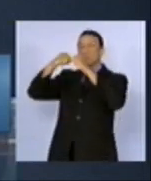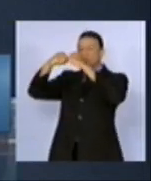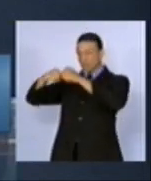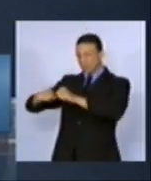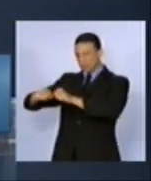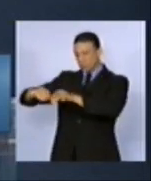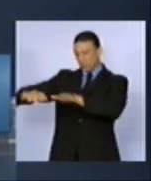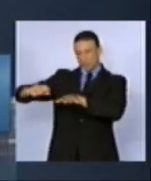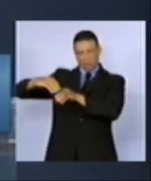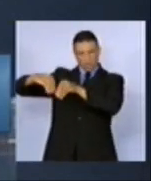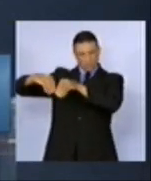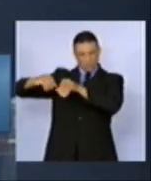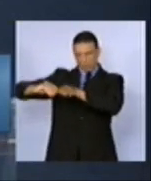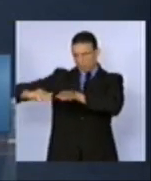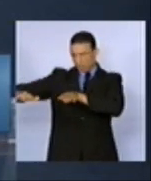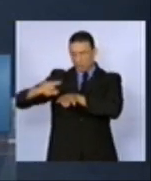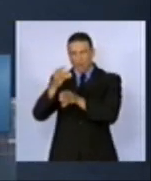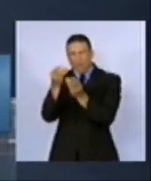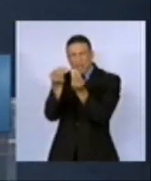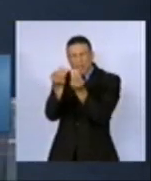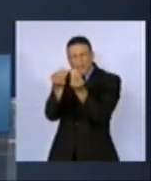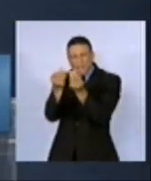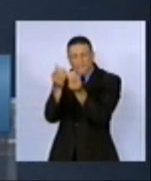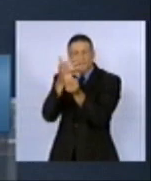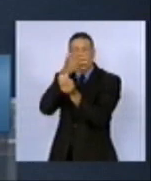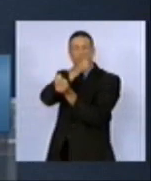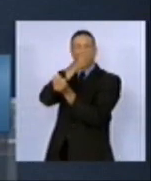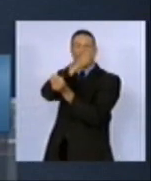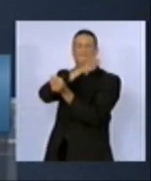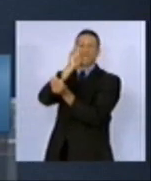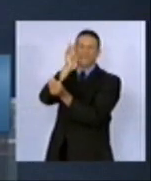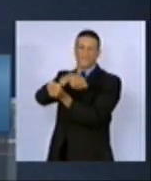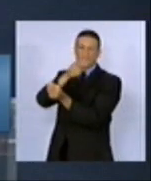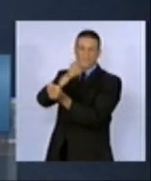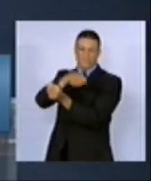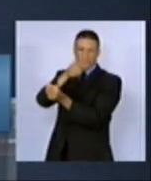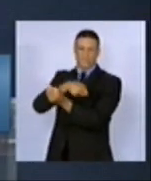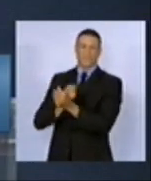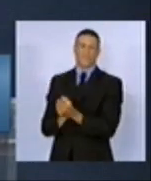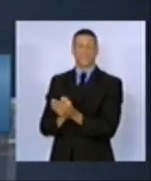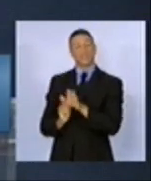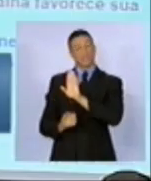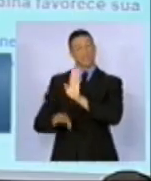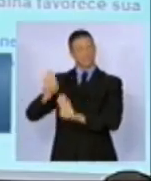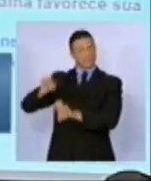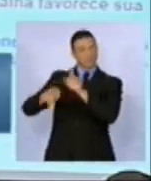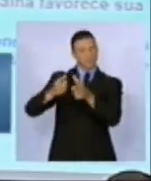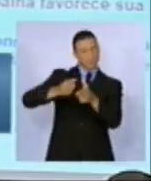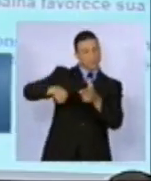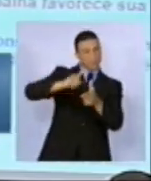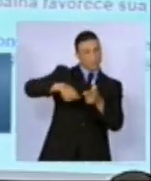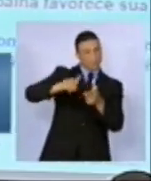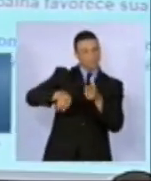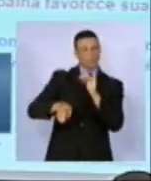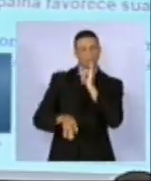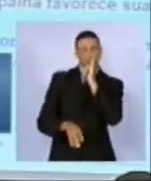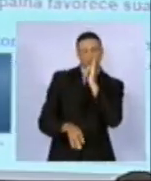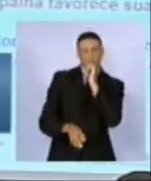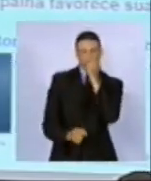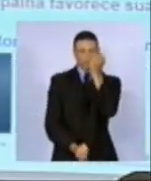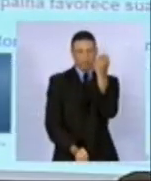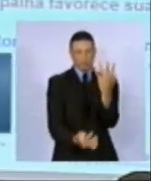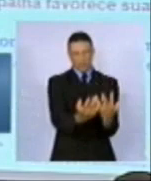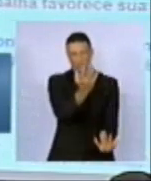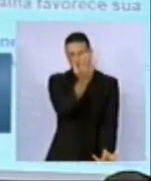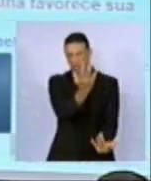solo ah em regiões onde cigarrinho é problema existe agrônomos que fala por favor queima tudo